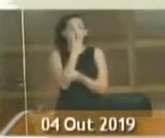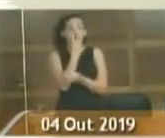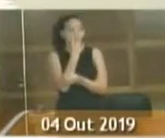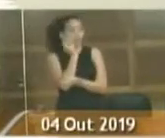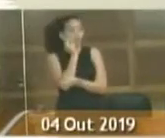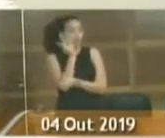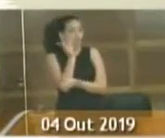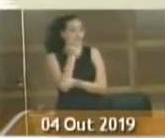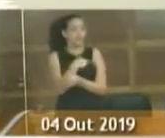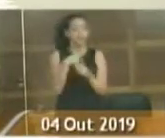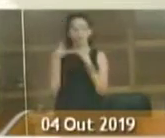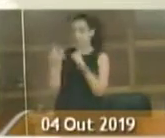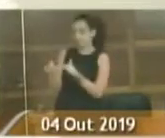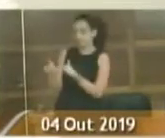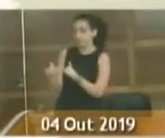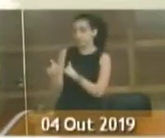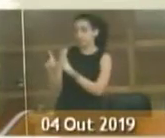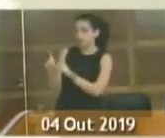atuação.